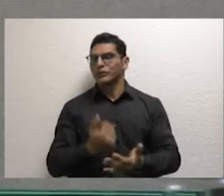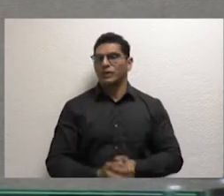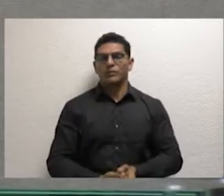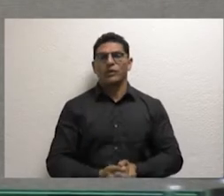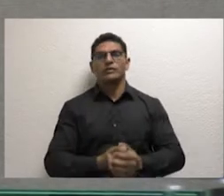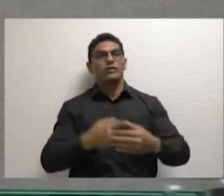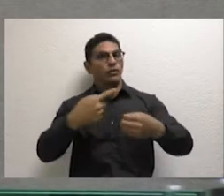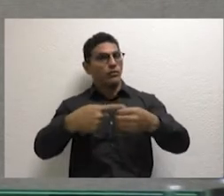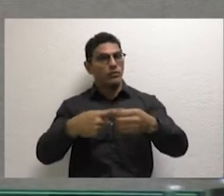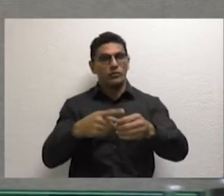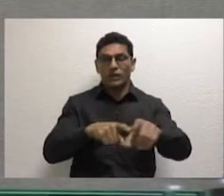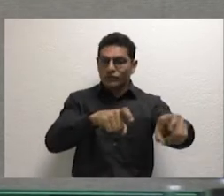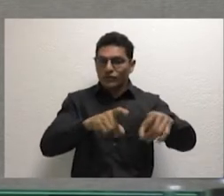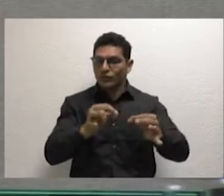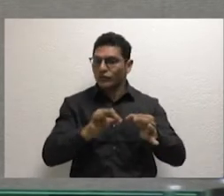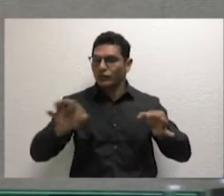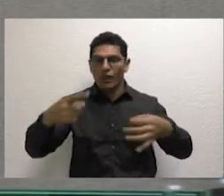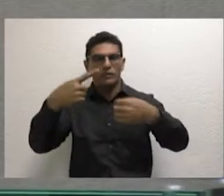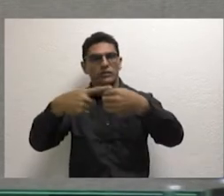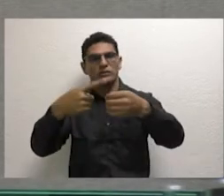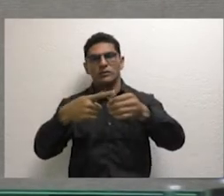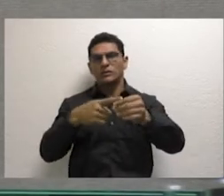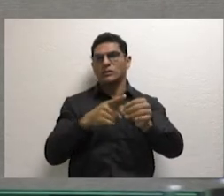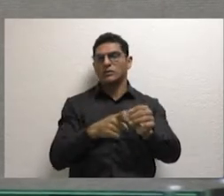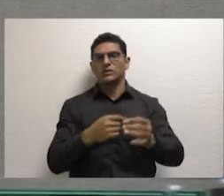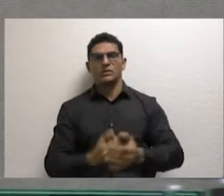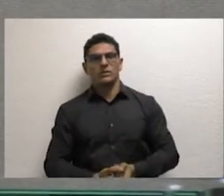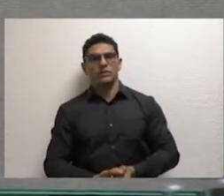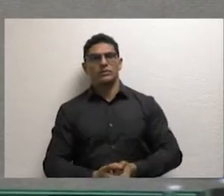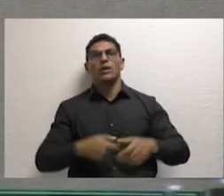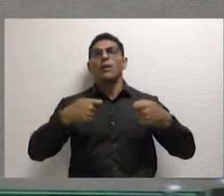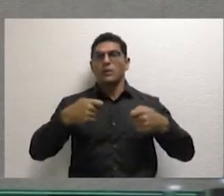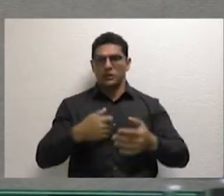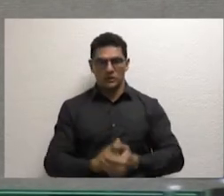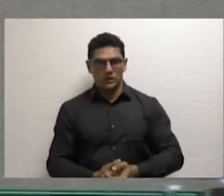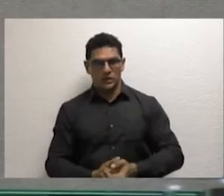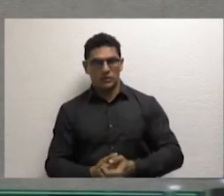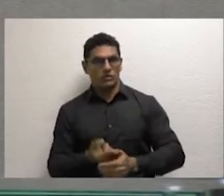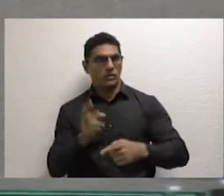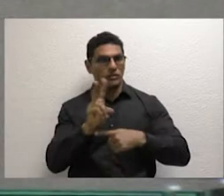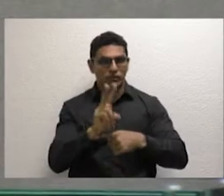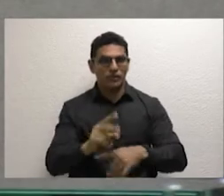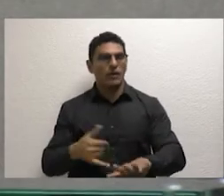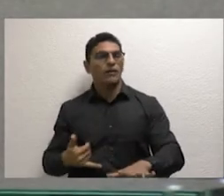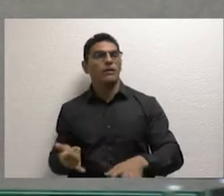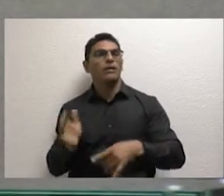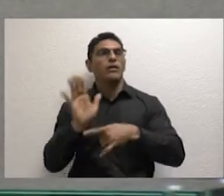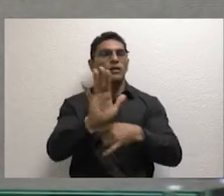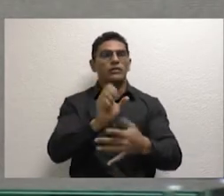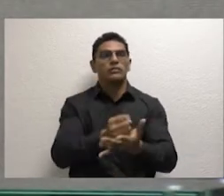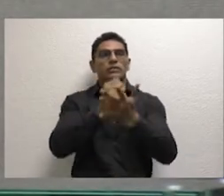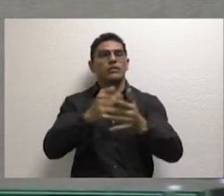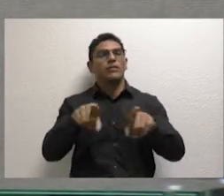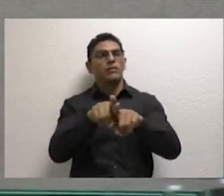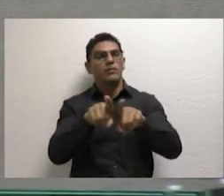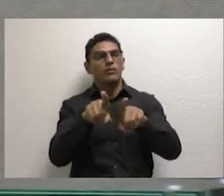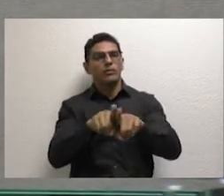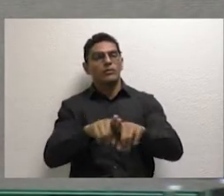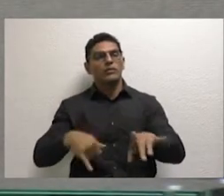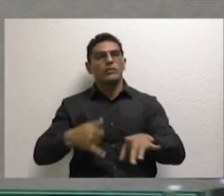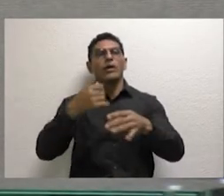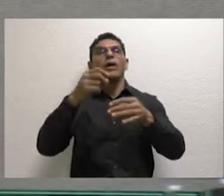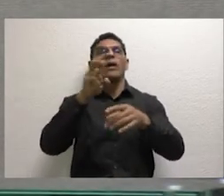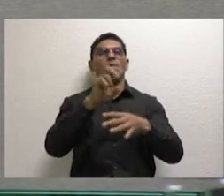comunidades rurais mais afastadas não sejam atendidas sob a justificativa do prejuízo por ser agora uma empresa privada